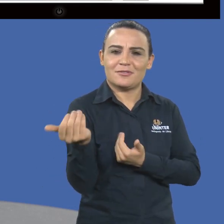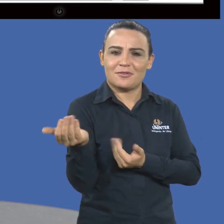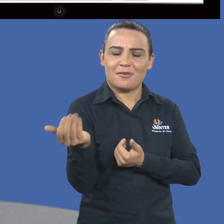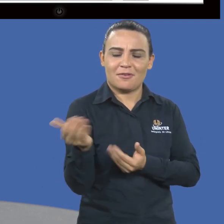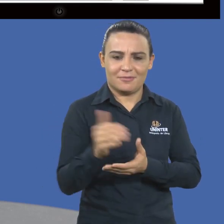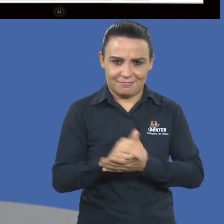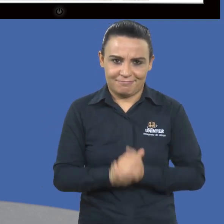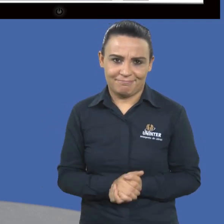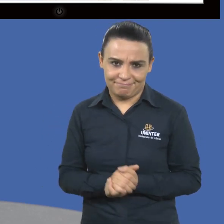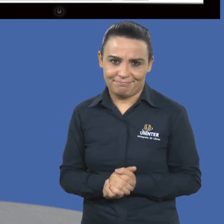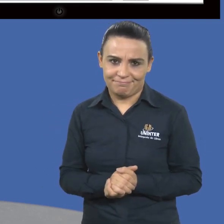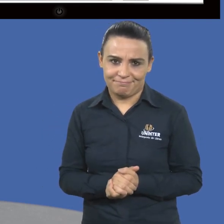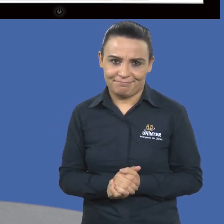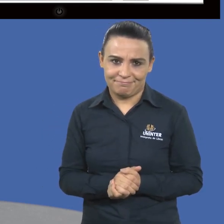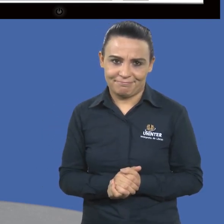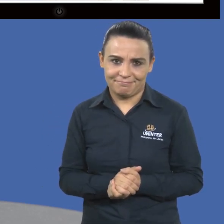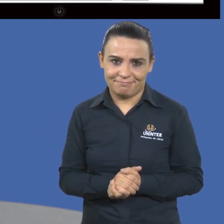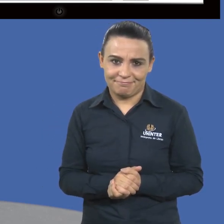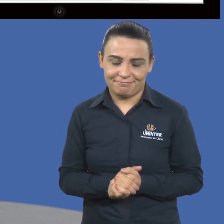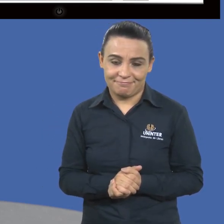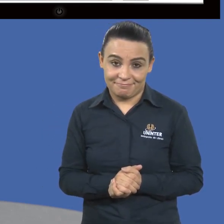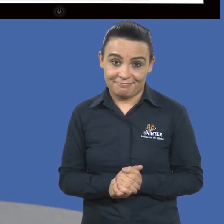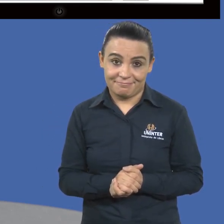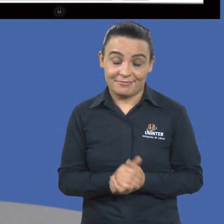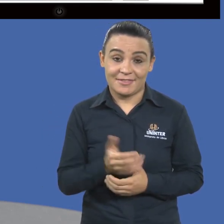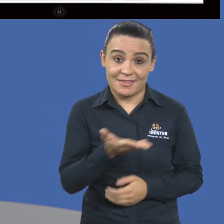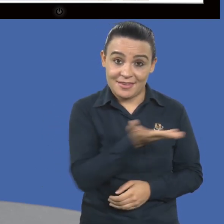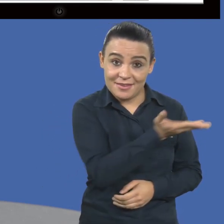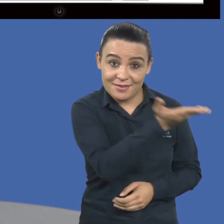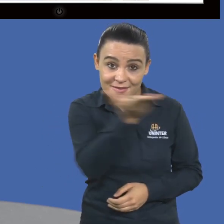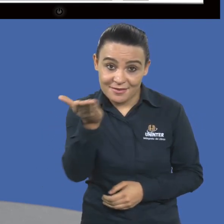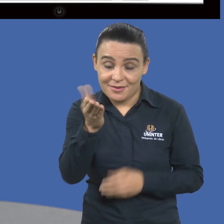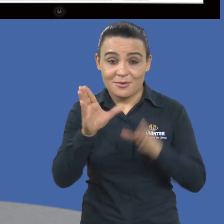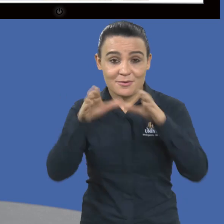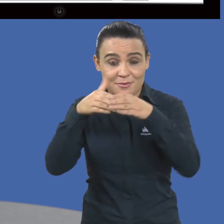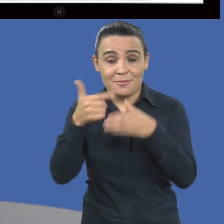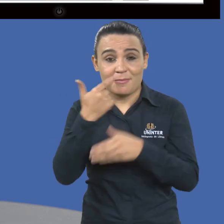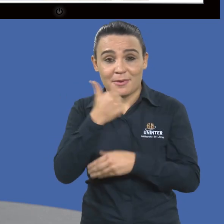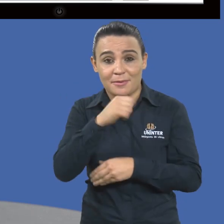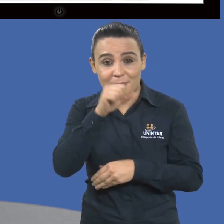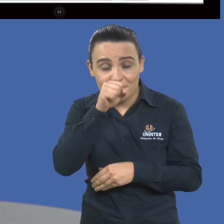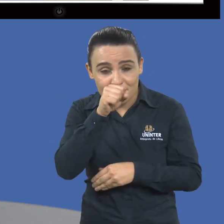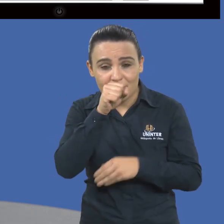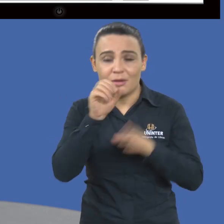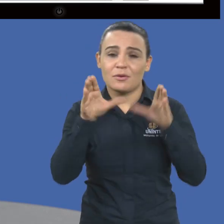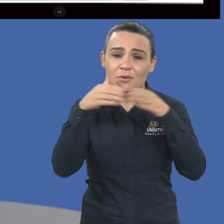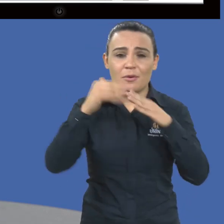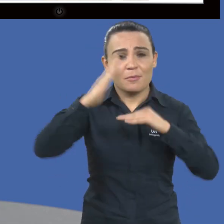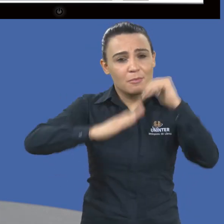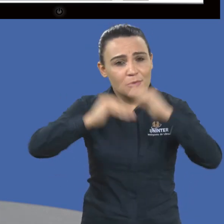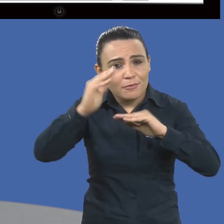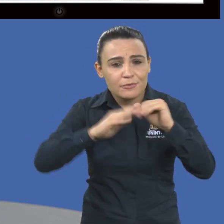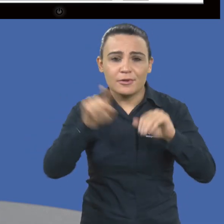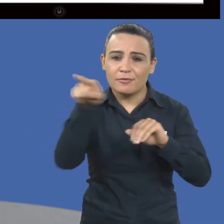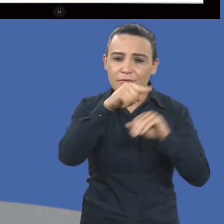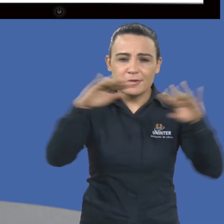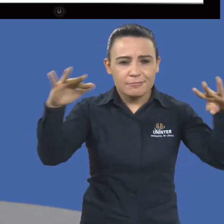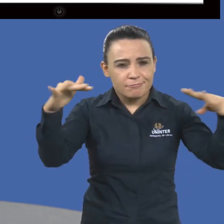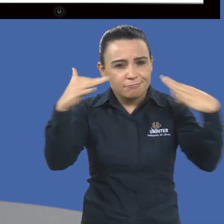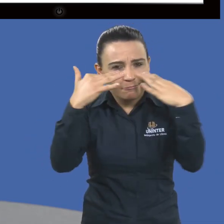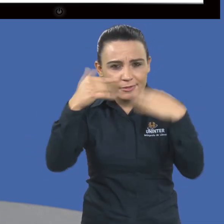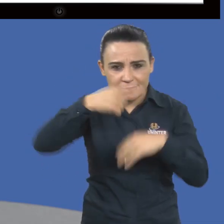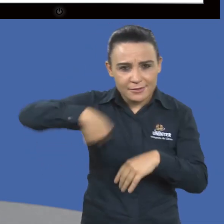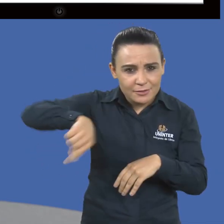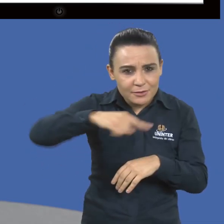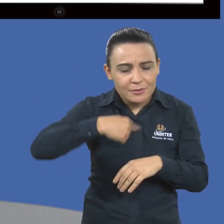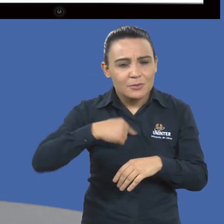desempenho desse jovem. Então, o que eu queria deixar, né, para os pais, para todos os profissionais